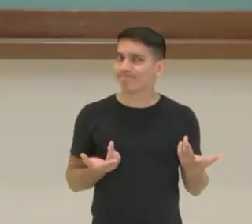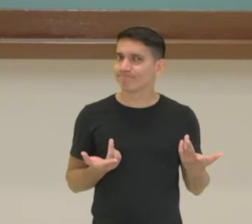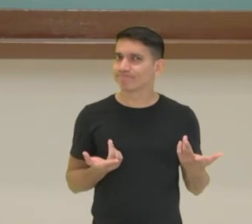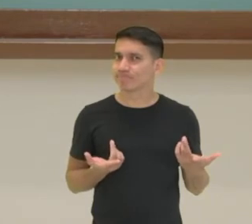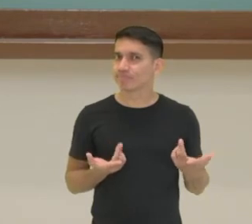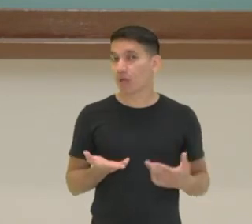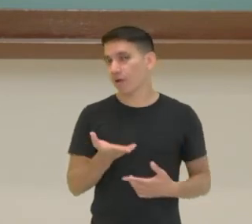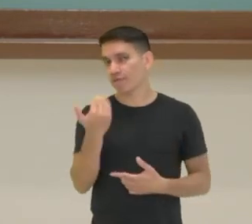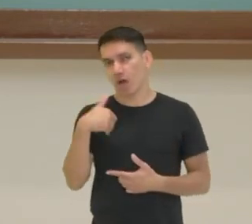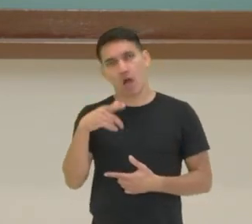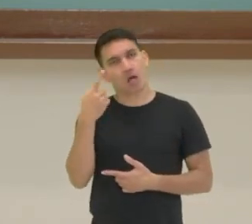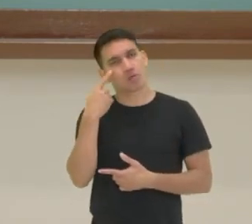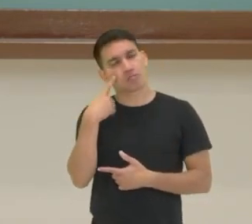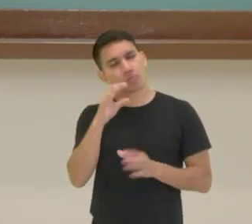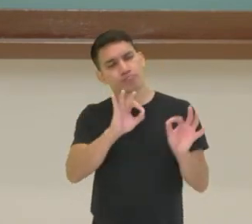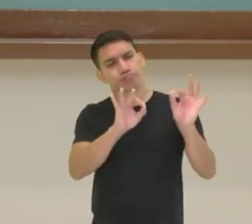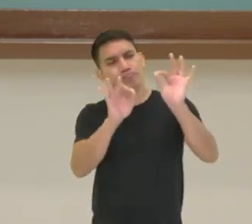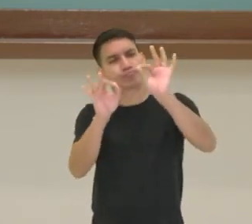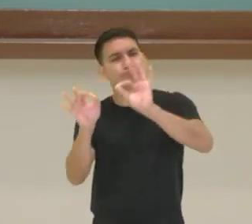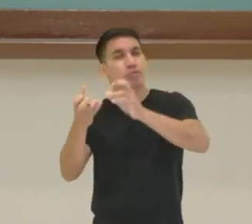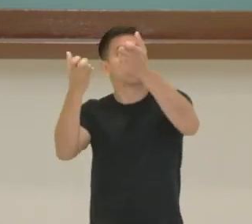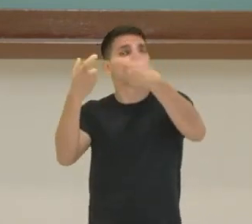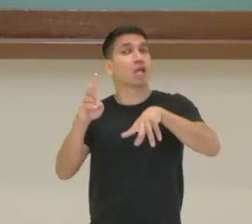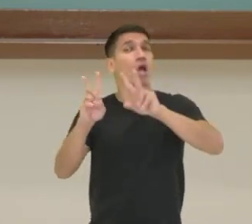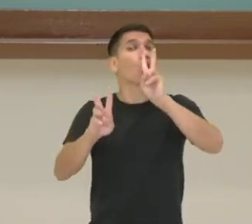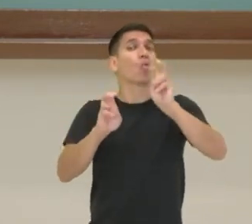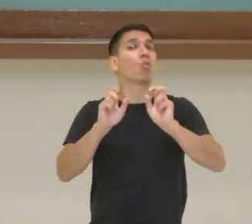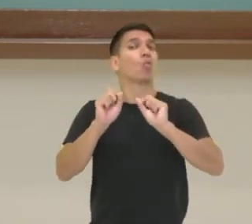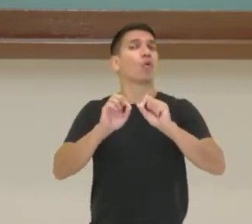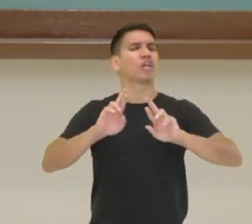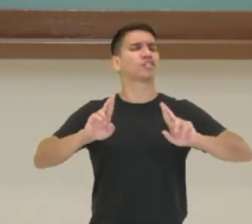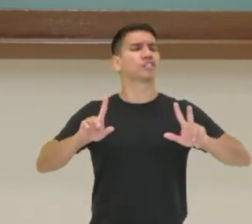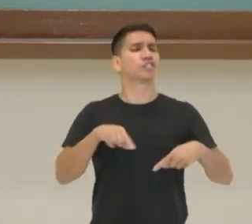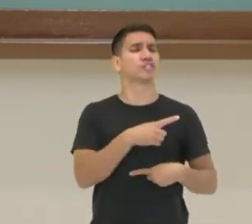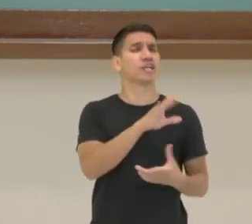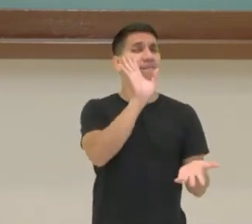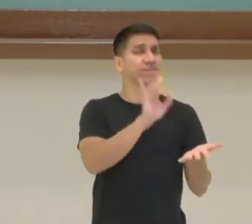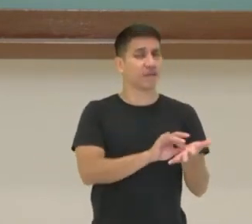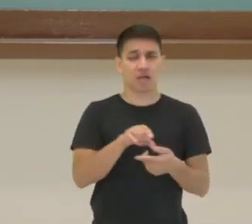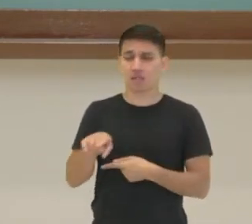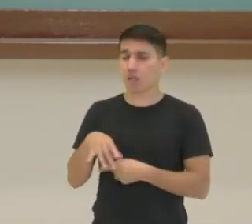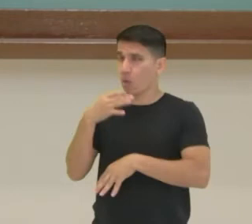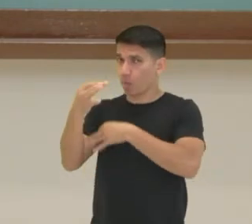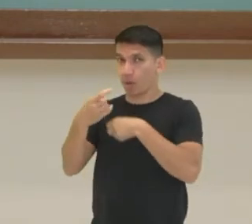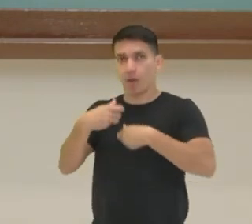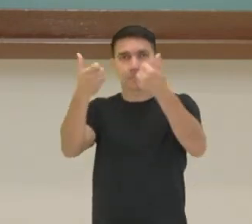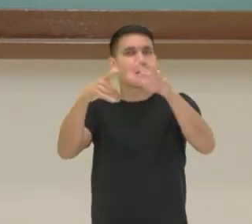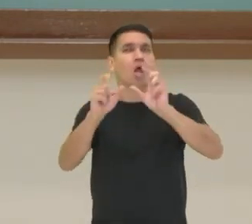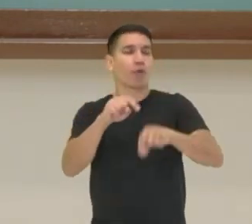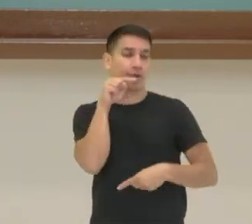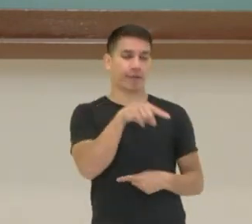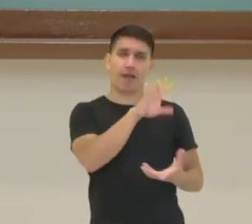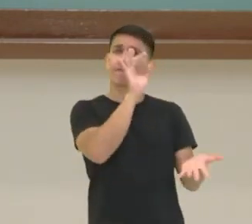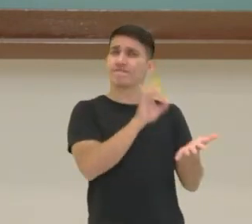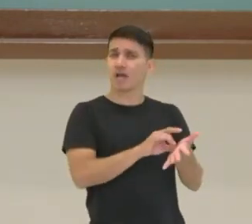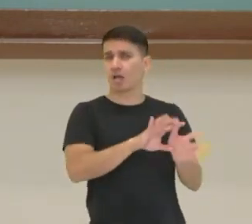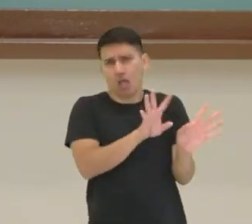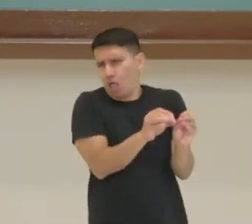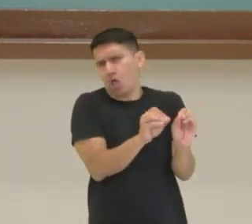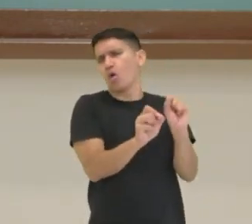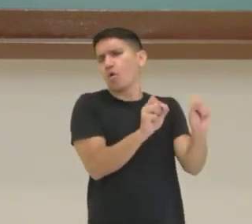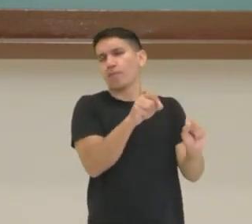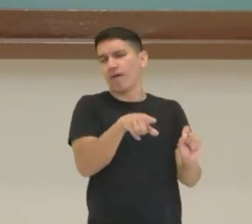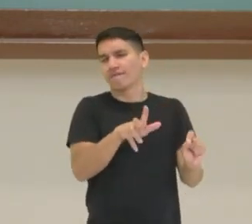venha comigo, que você acompanhe aqui o que é fato e o que é opinião, né? Eu diria assim, que fato, resumidamente, né, nós já